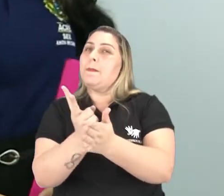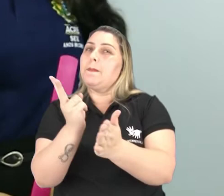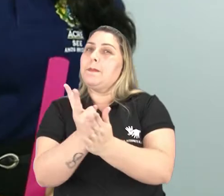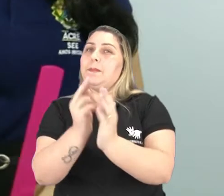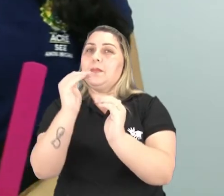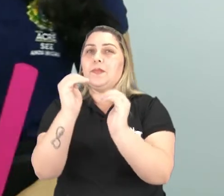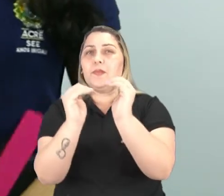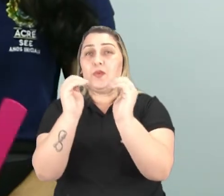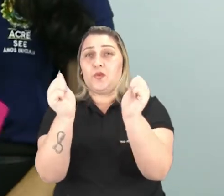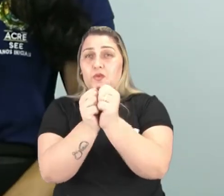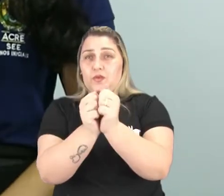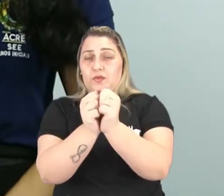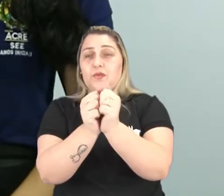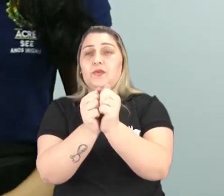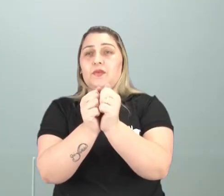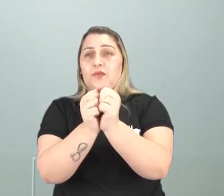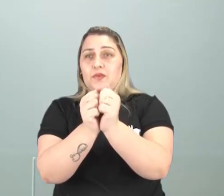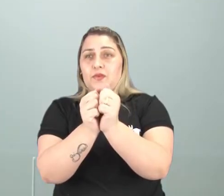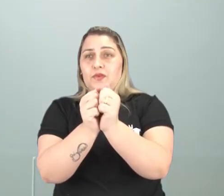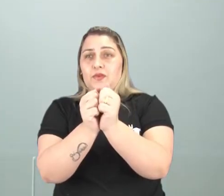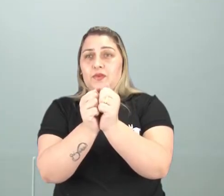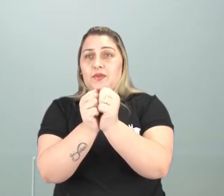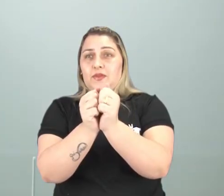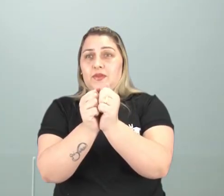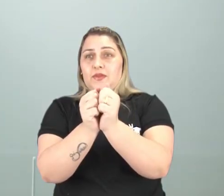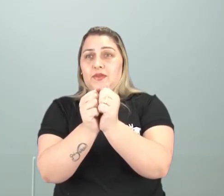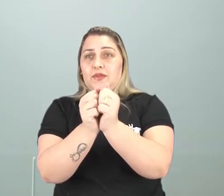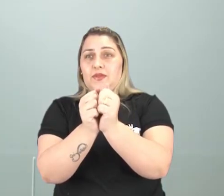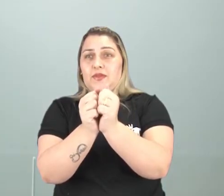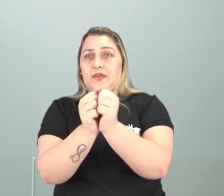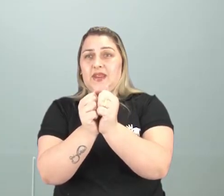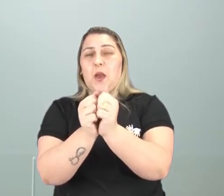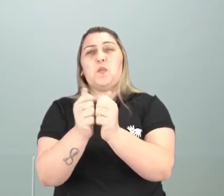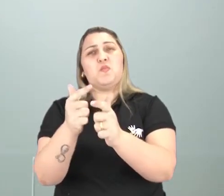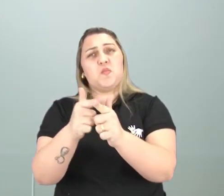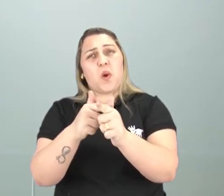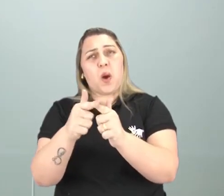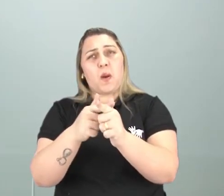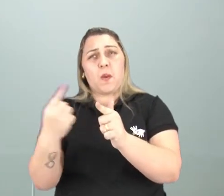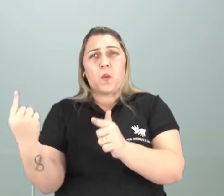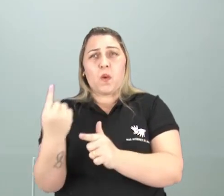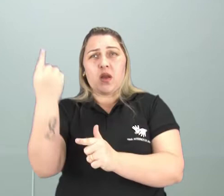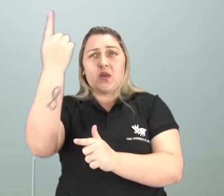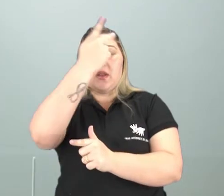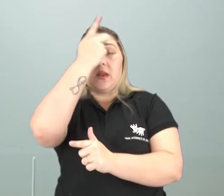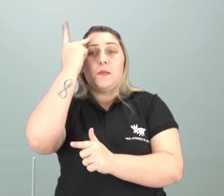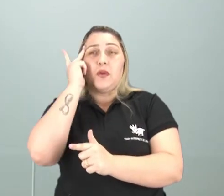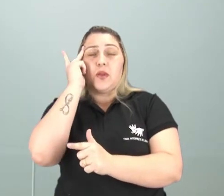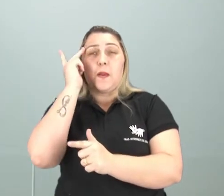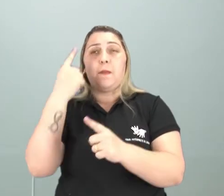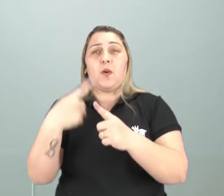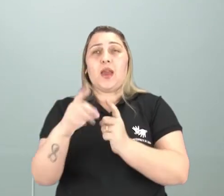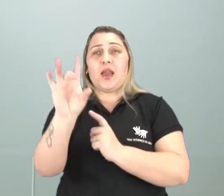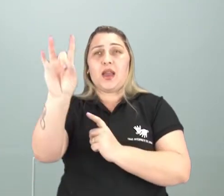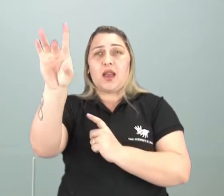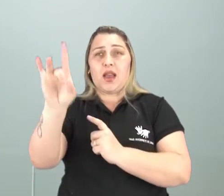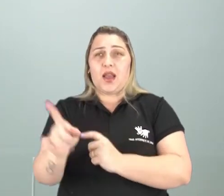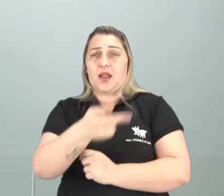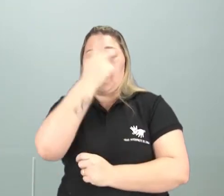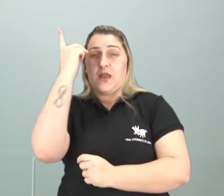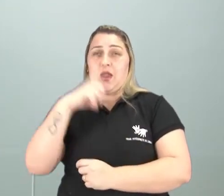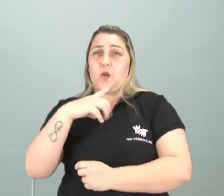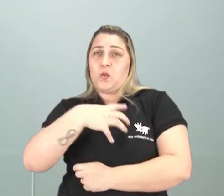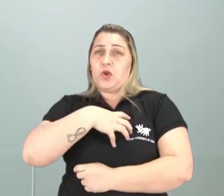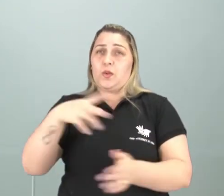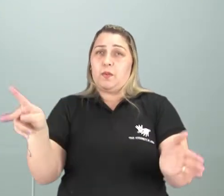que são do mesmo tamanho juntos mas não temos problema com a altura das pessoas o que cada pessoa tem